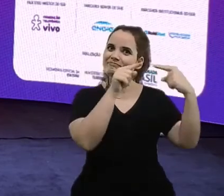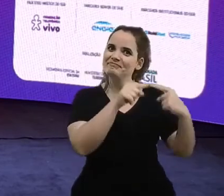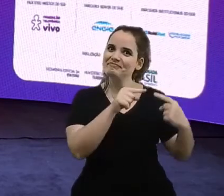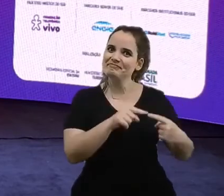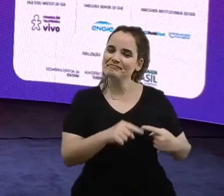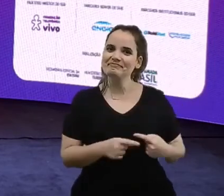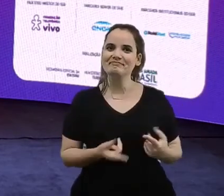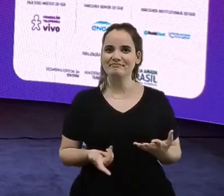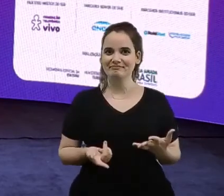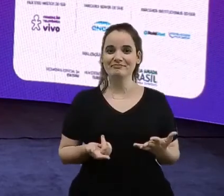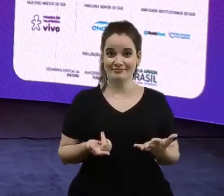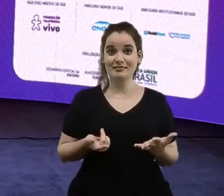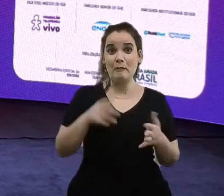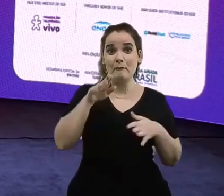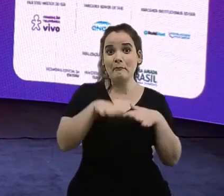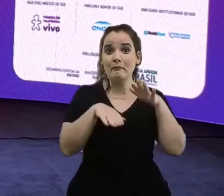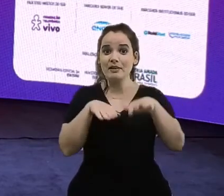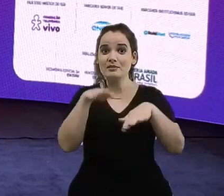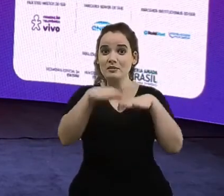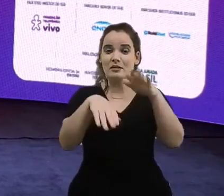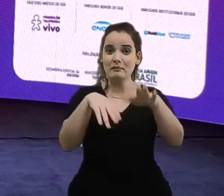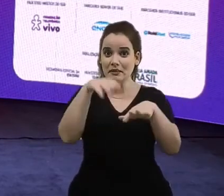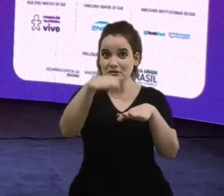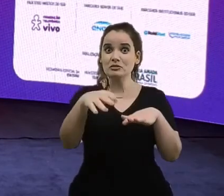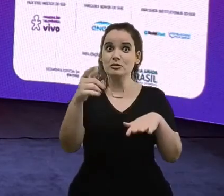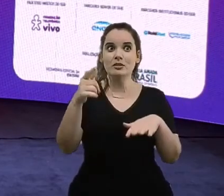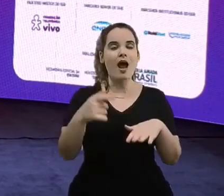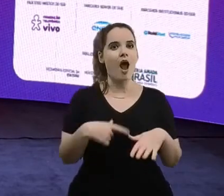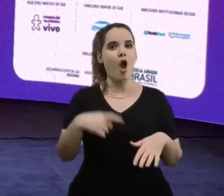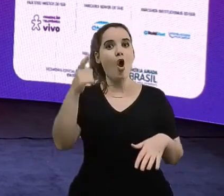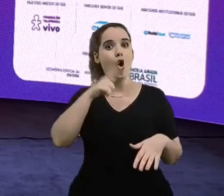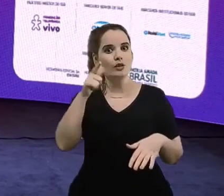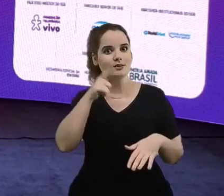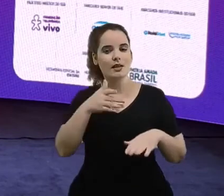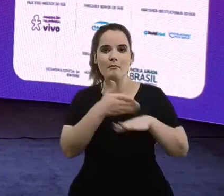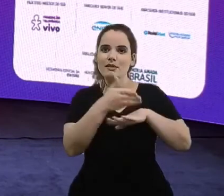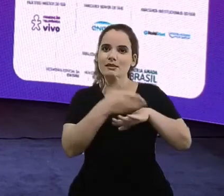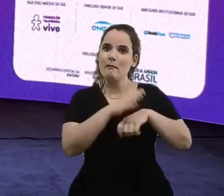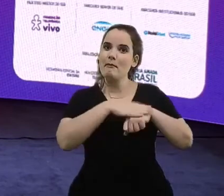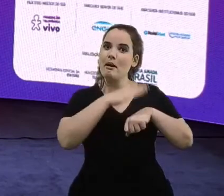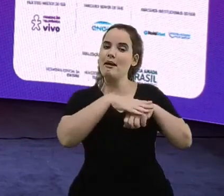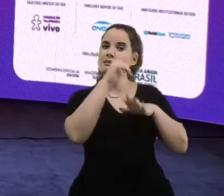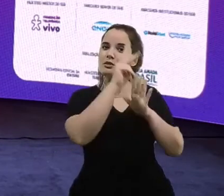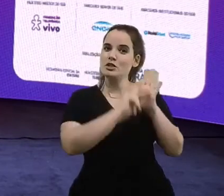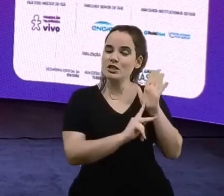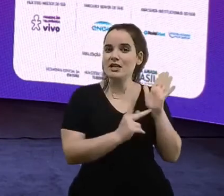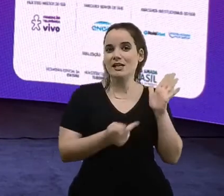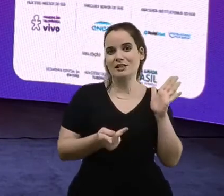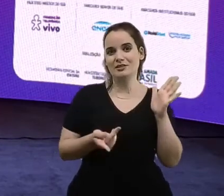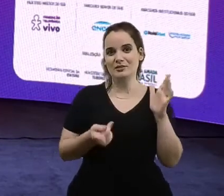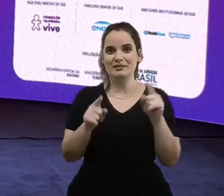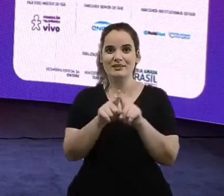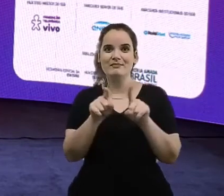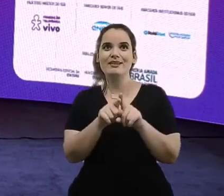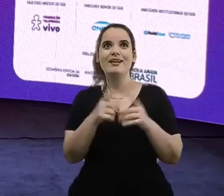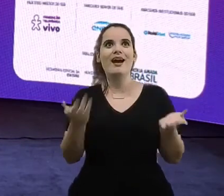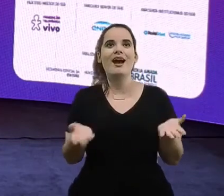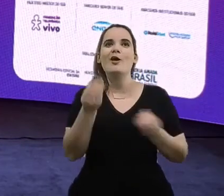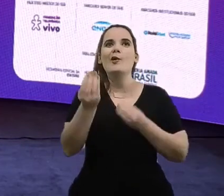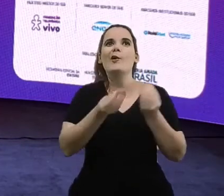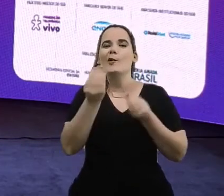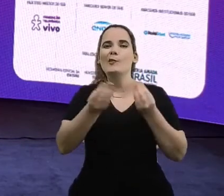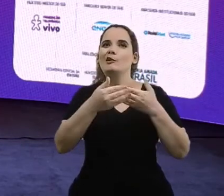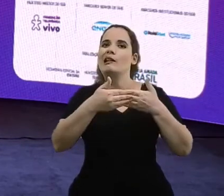começando a estar envolvidos em mais projetos e a tendo mais ideias do que é que fazer a seguir. Portanto, eu diria que o primeiro passo